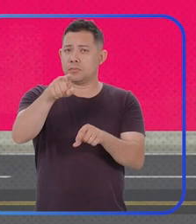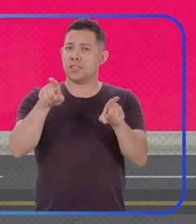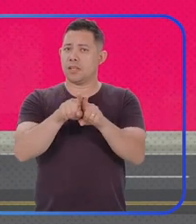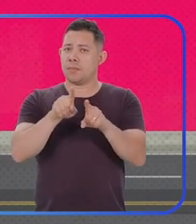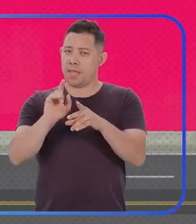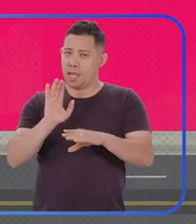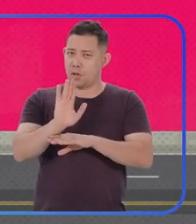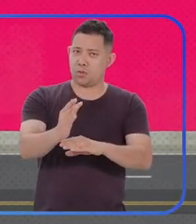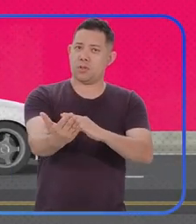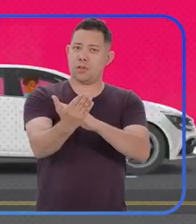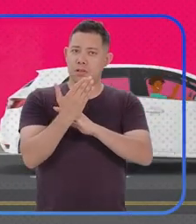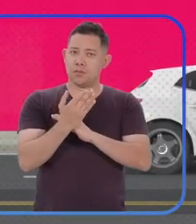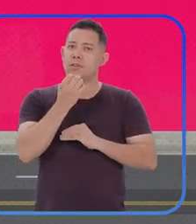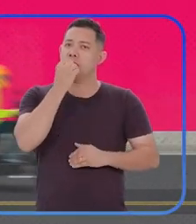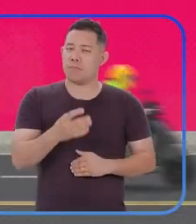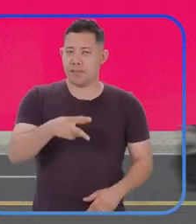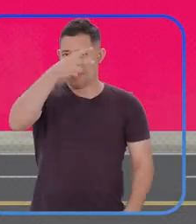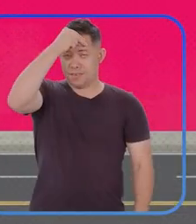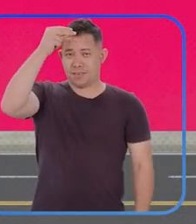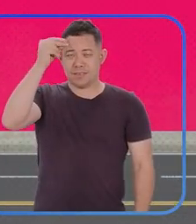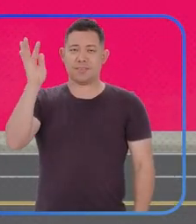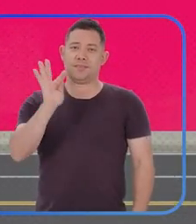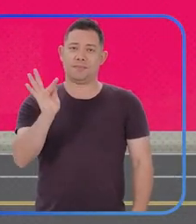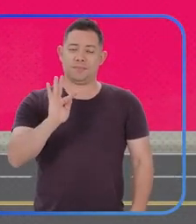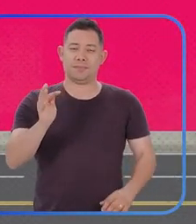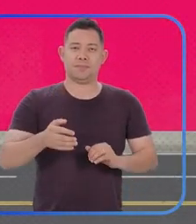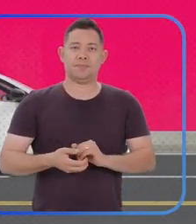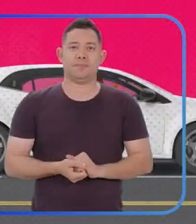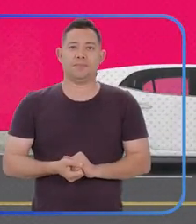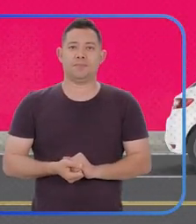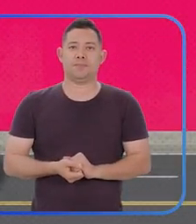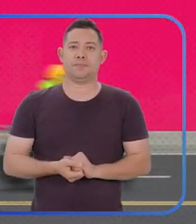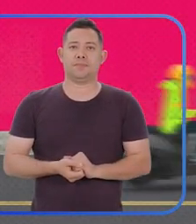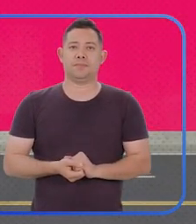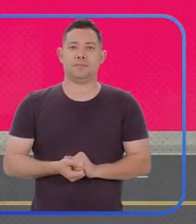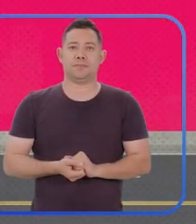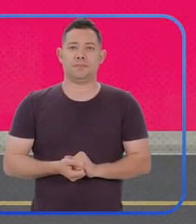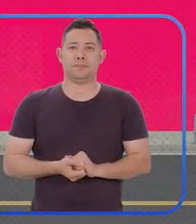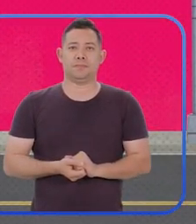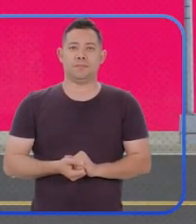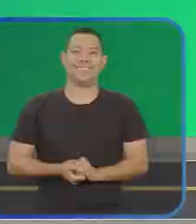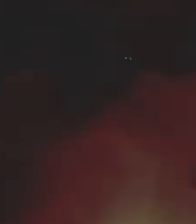colaboração o trânsito anda bem Prefeitura de Franca